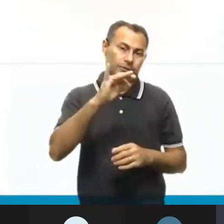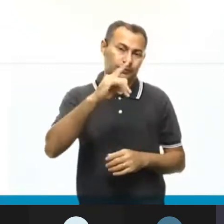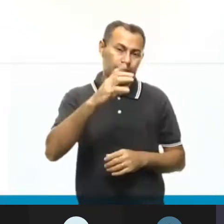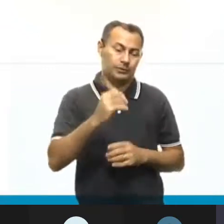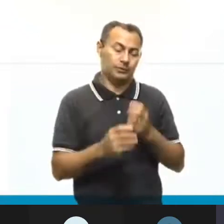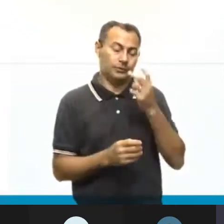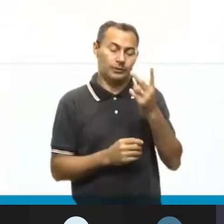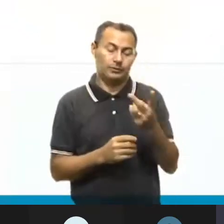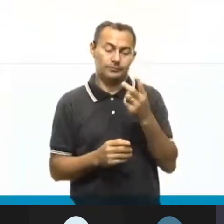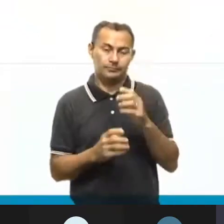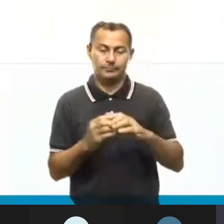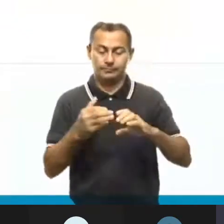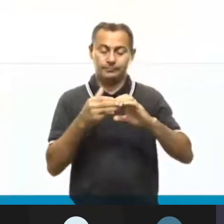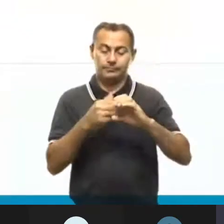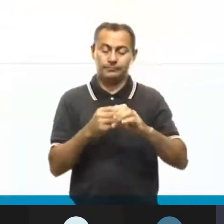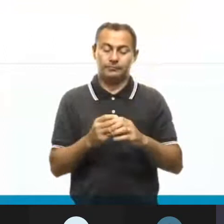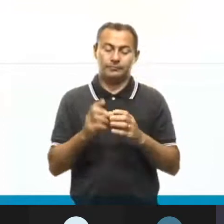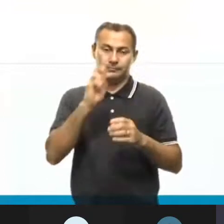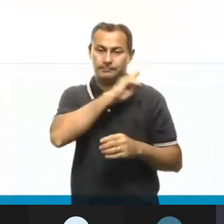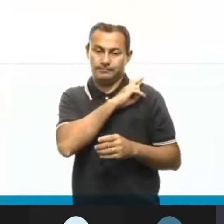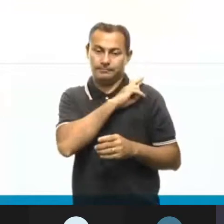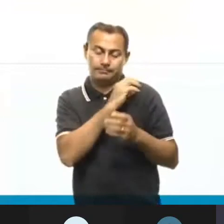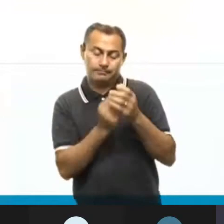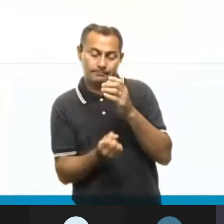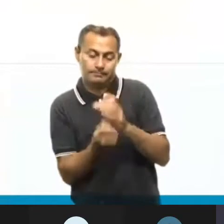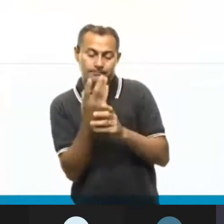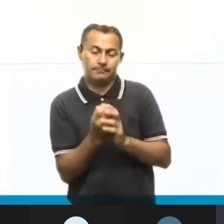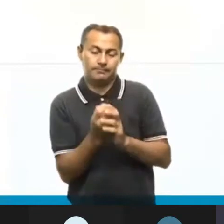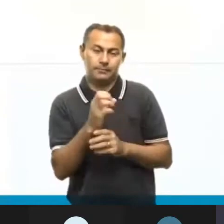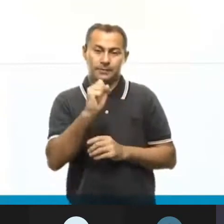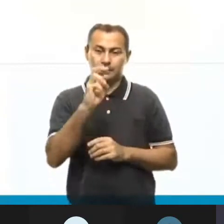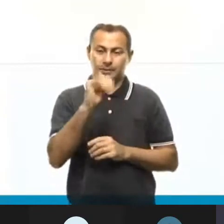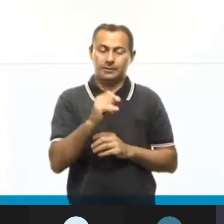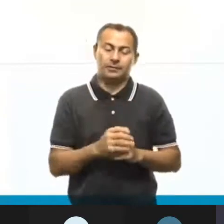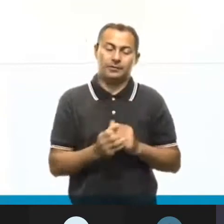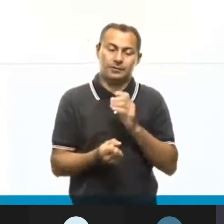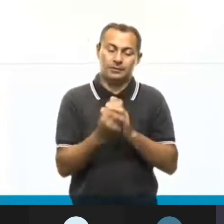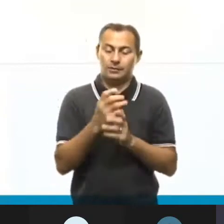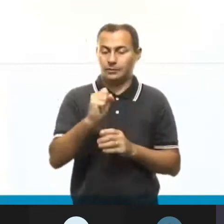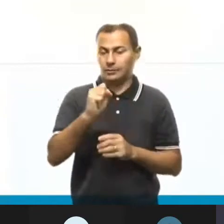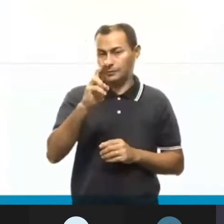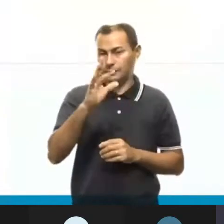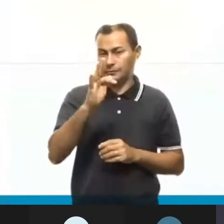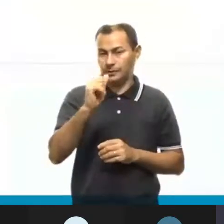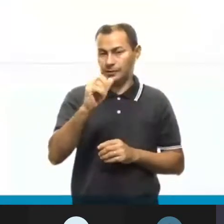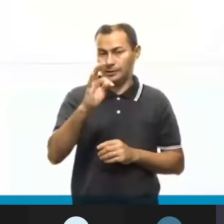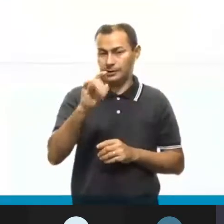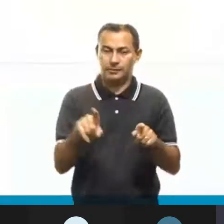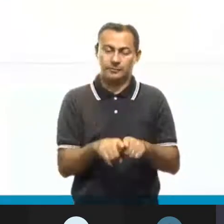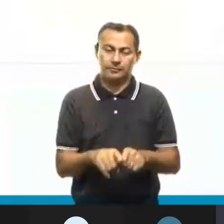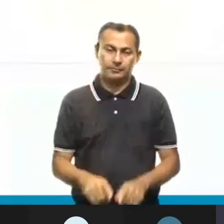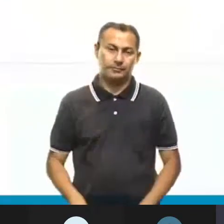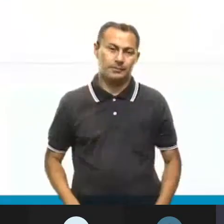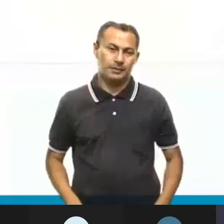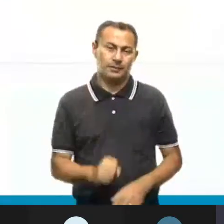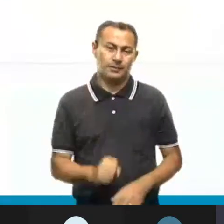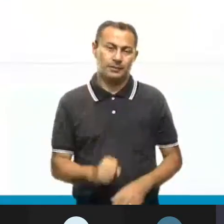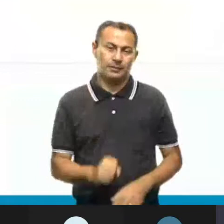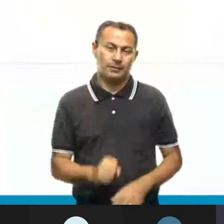Essas células são responsáveis pela produção de uma substância que nós chamamos de surfactante.